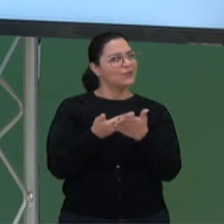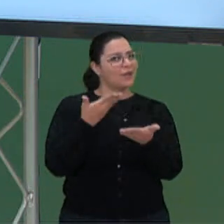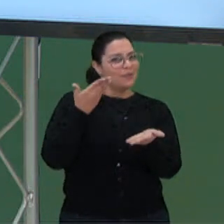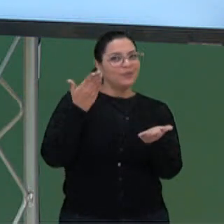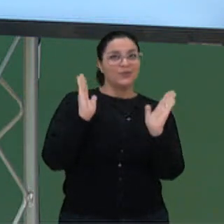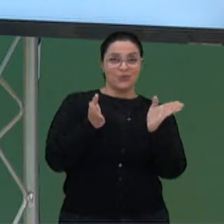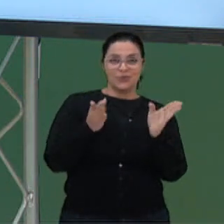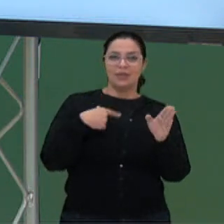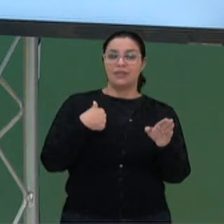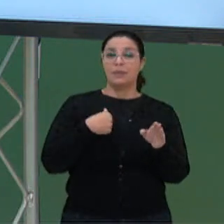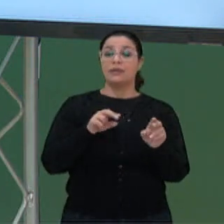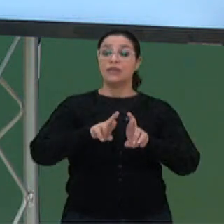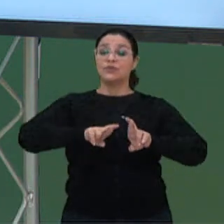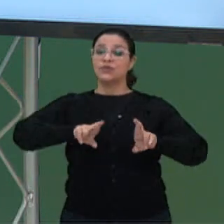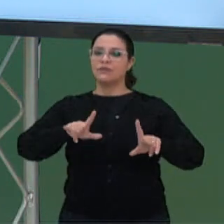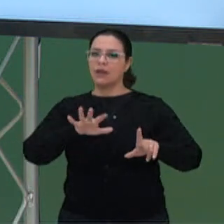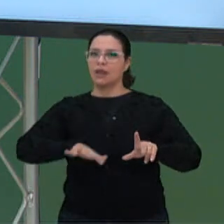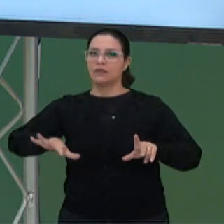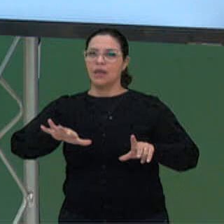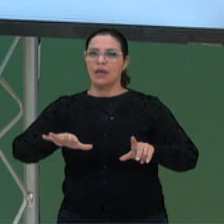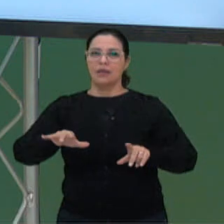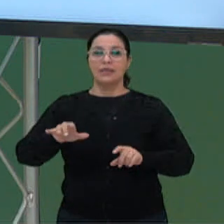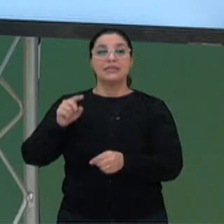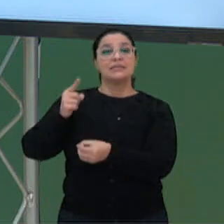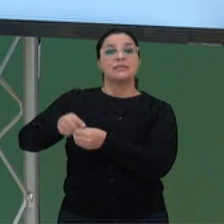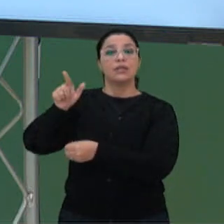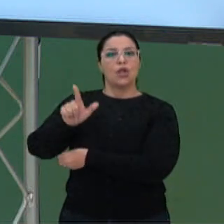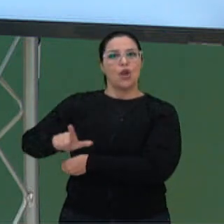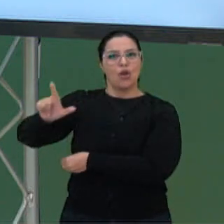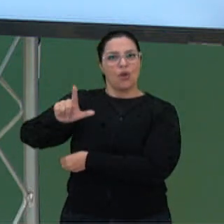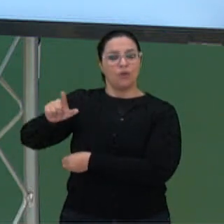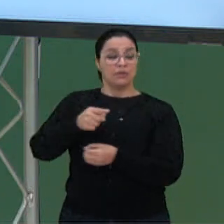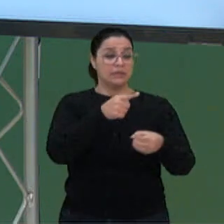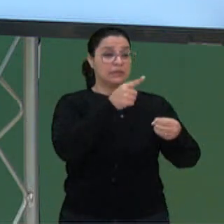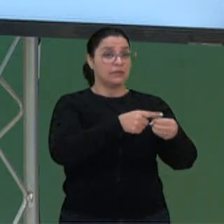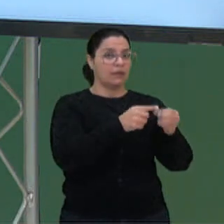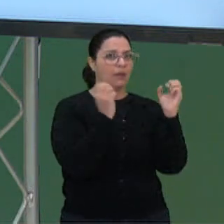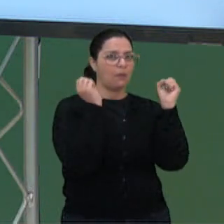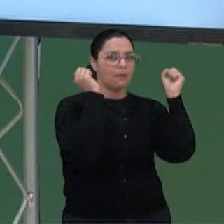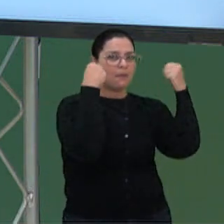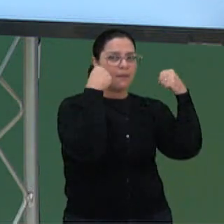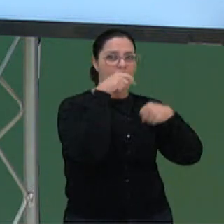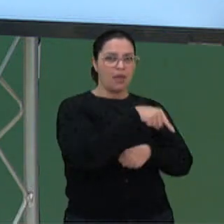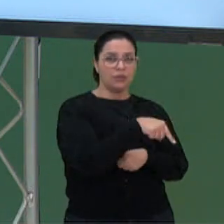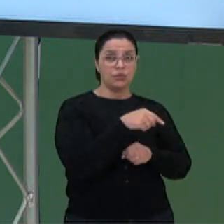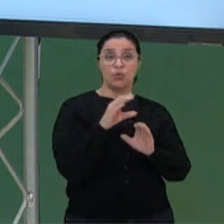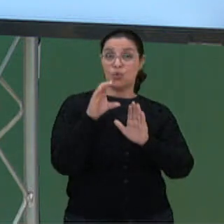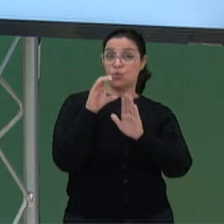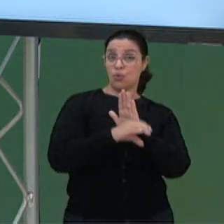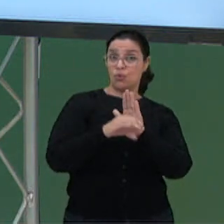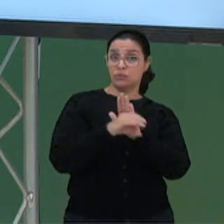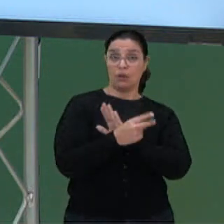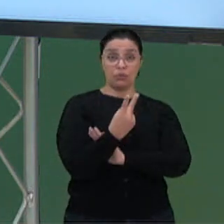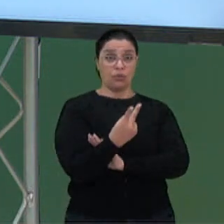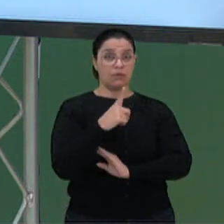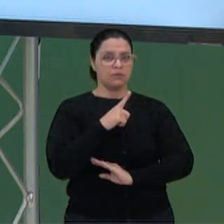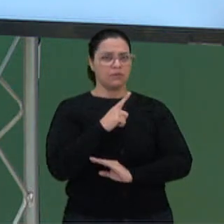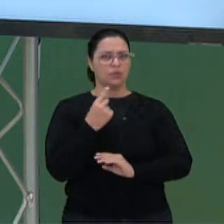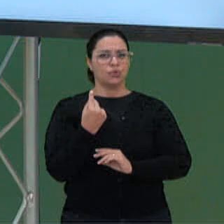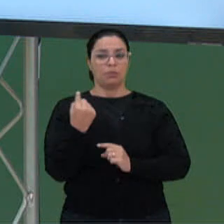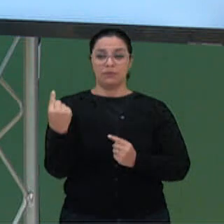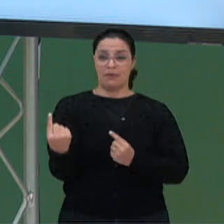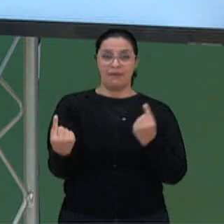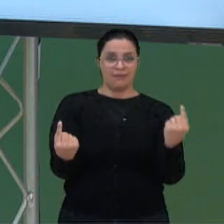aulas, estabelecendo diferenças entre Londres e Cidade do México. Nós vimos dois conceitos bem importantes